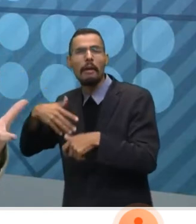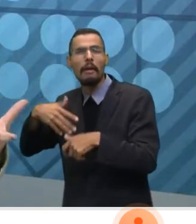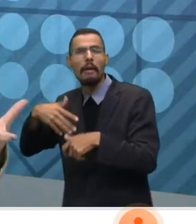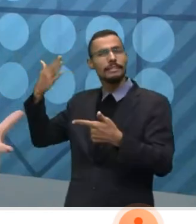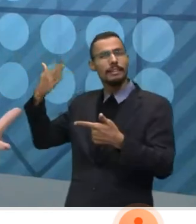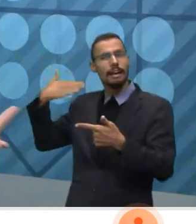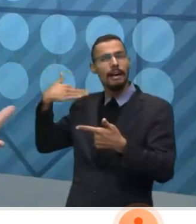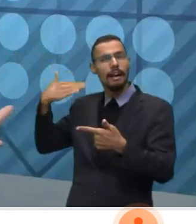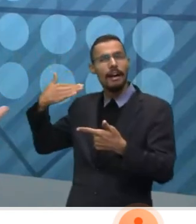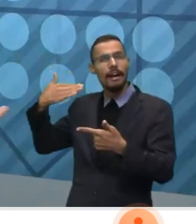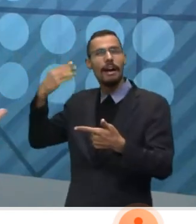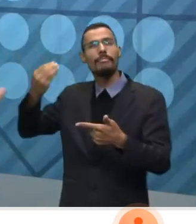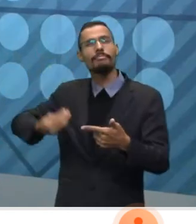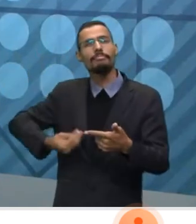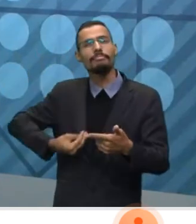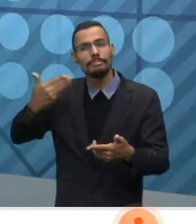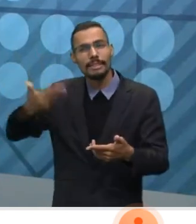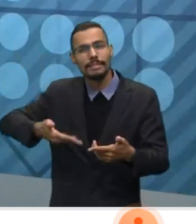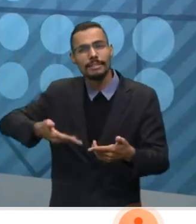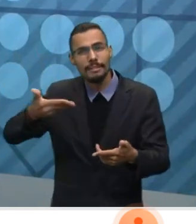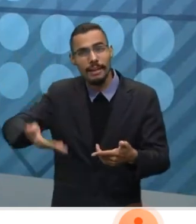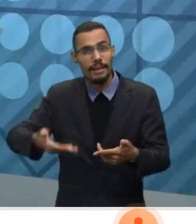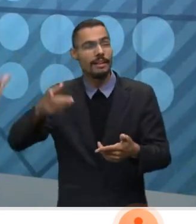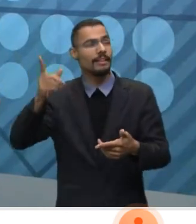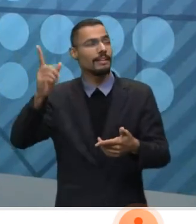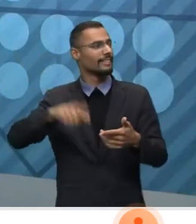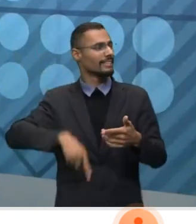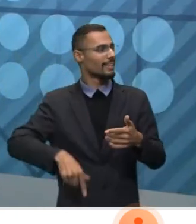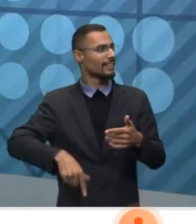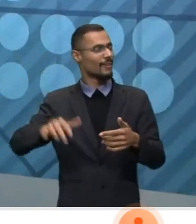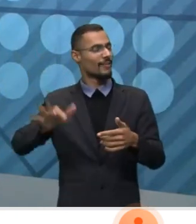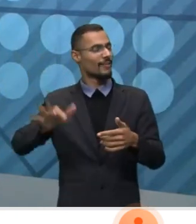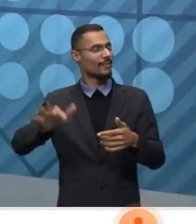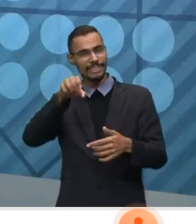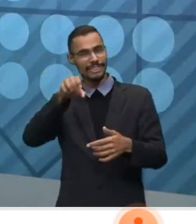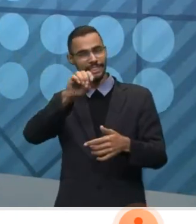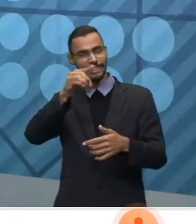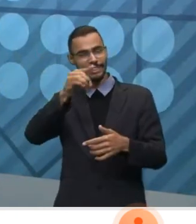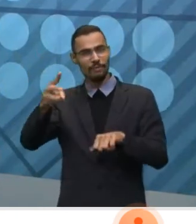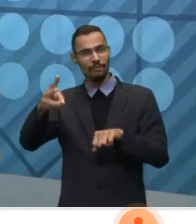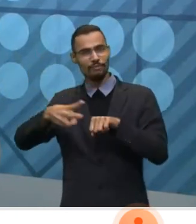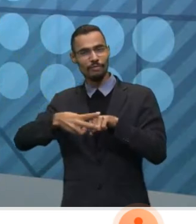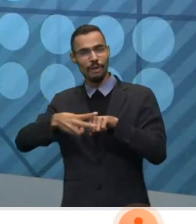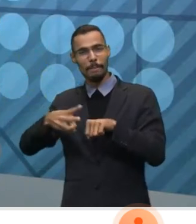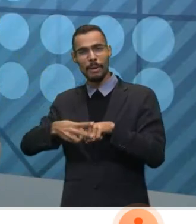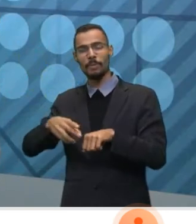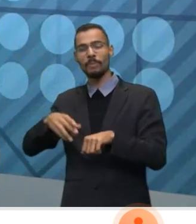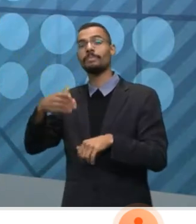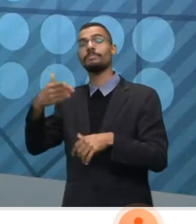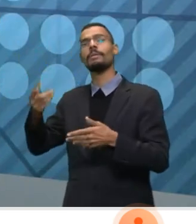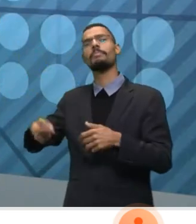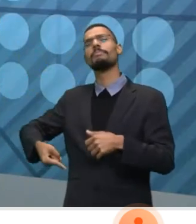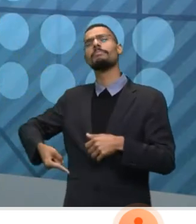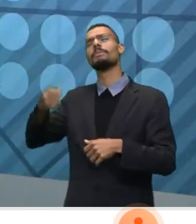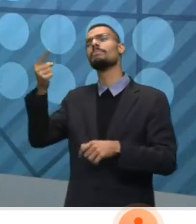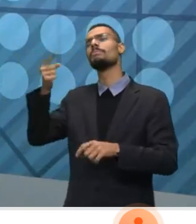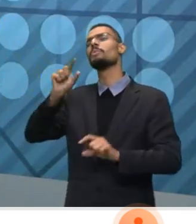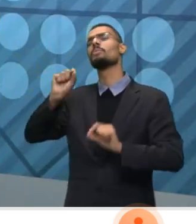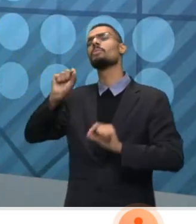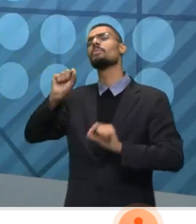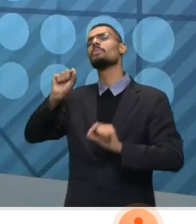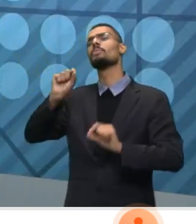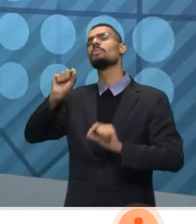que é o presente. Então, a flexão verbal. Então, no primeiro momento, flexão verbal de aspecto.